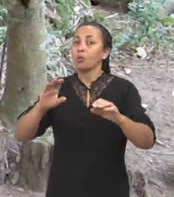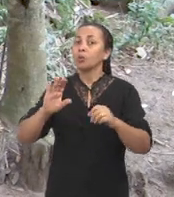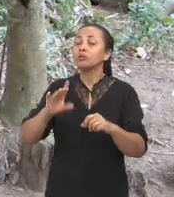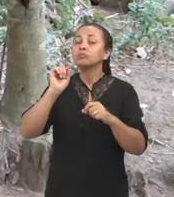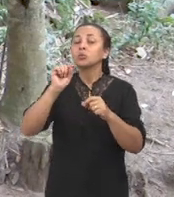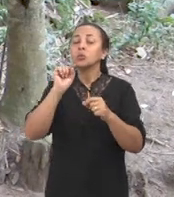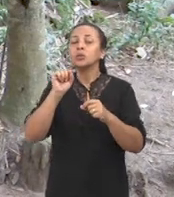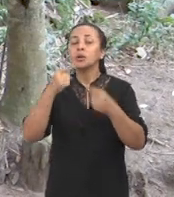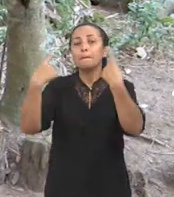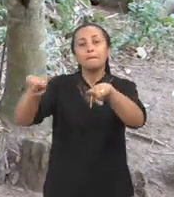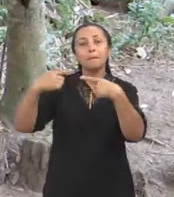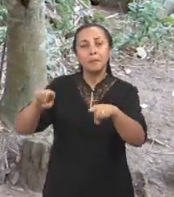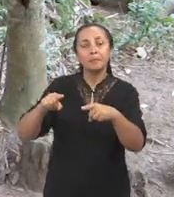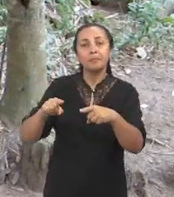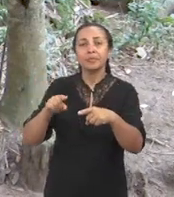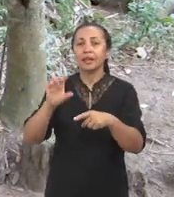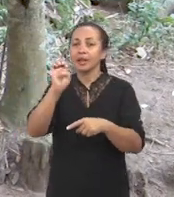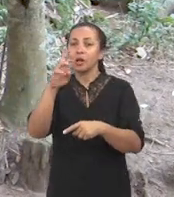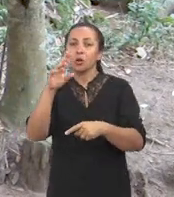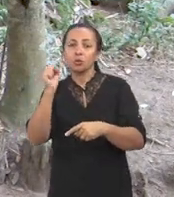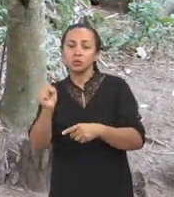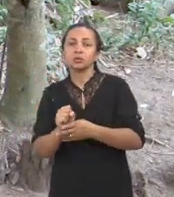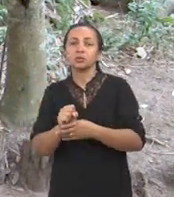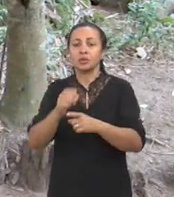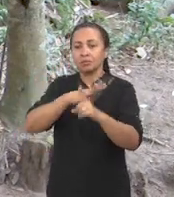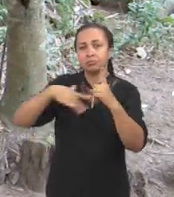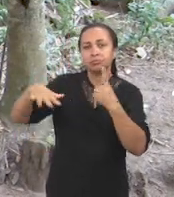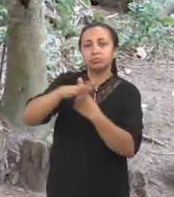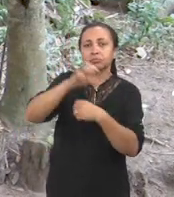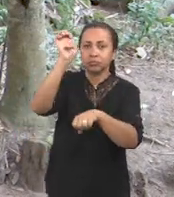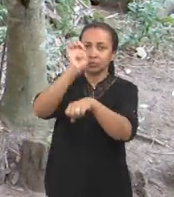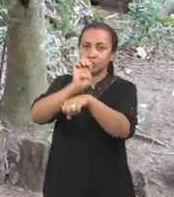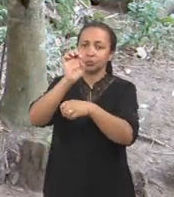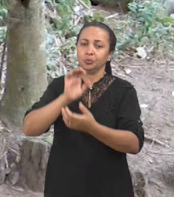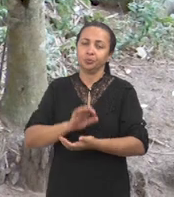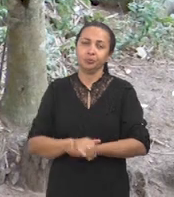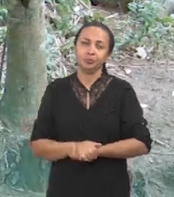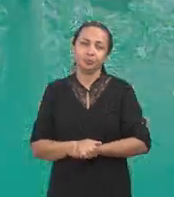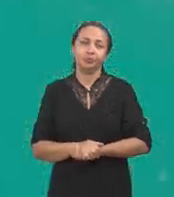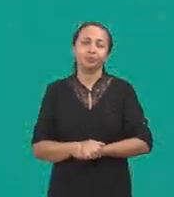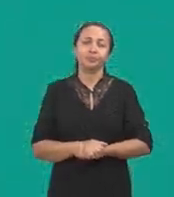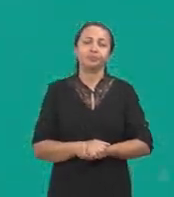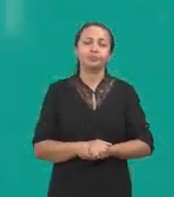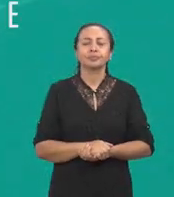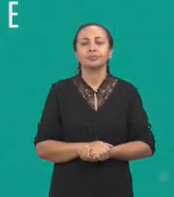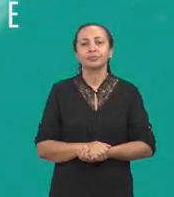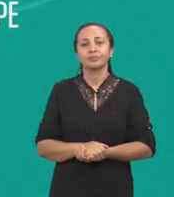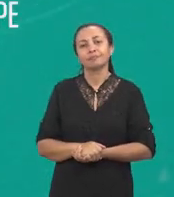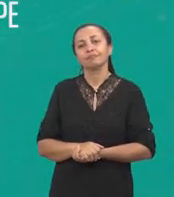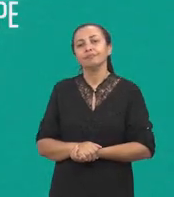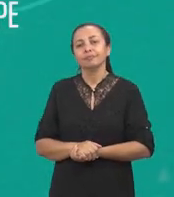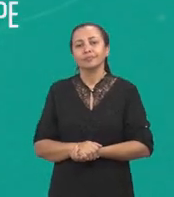mostram os efeitos dos impactos da erosão Costeira no cenário Ambiental do Estado